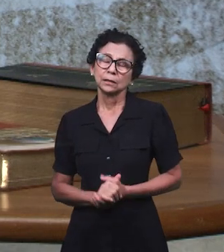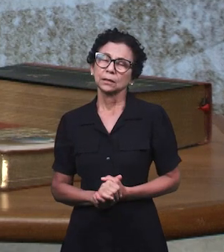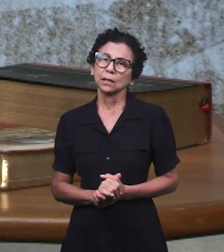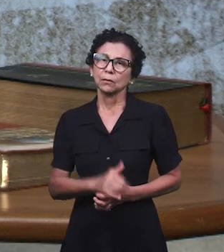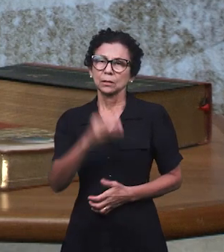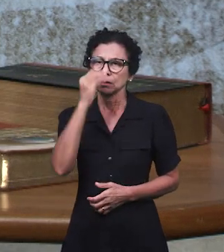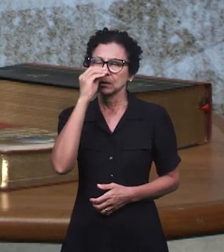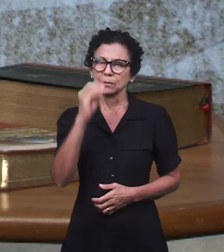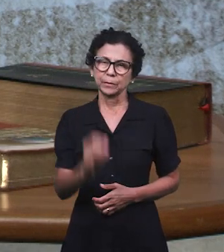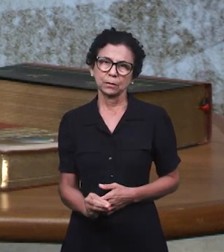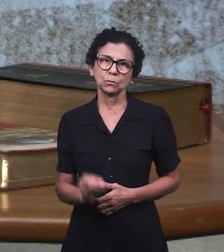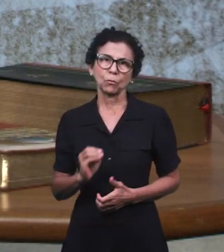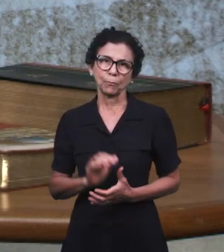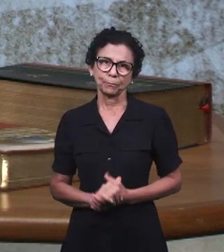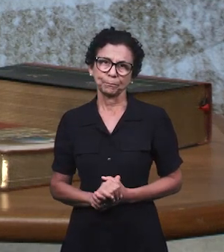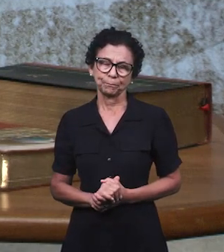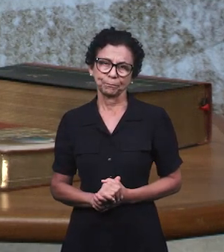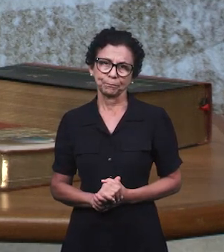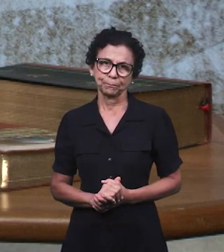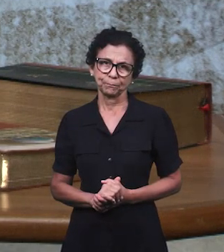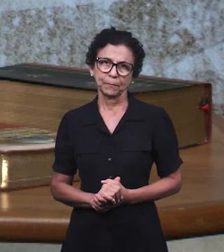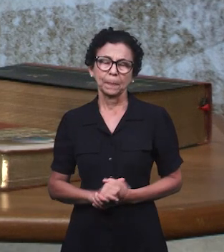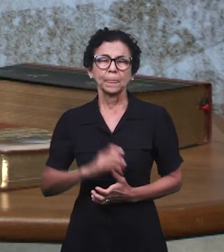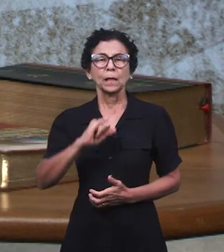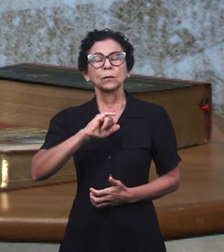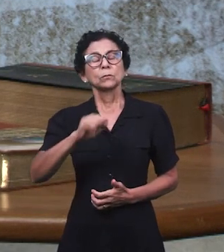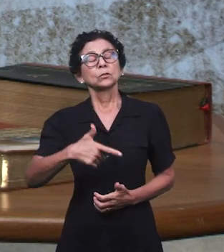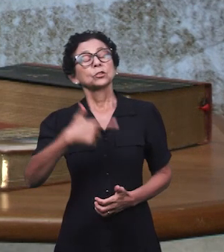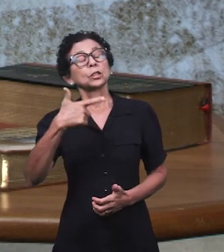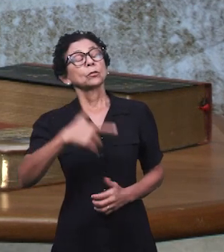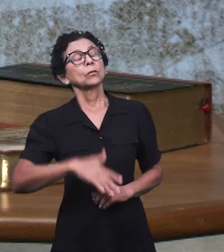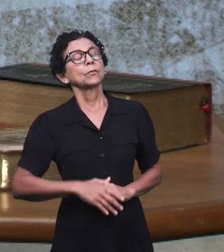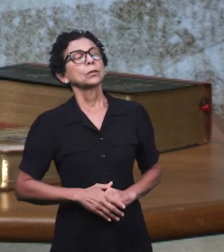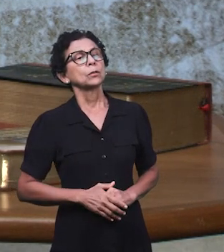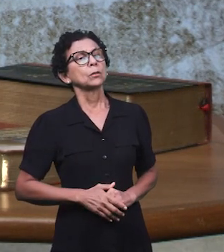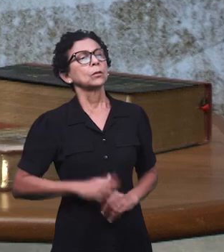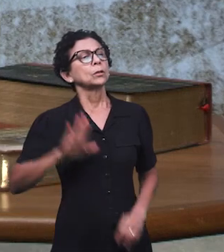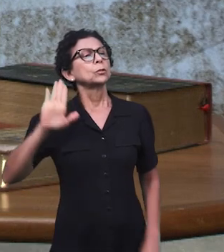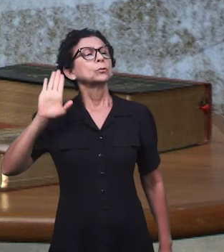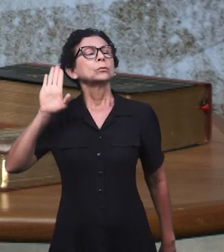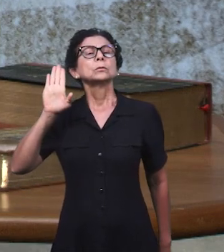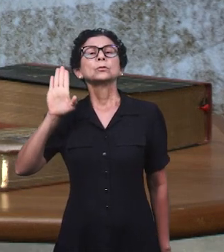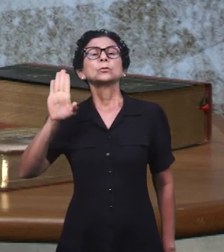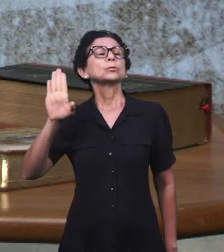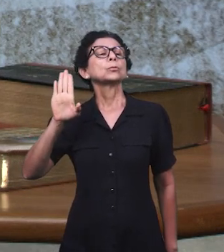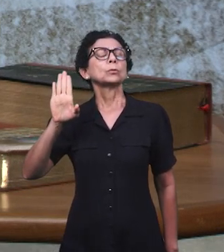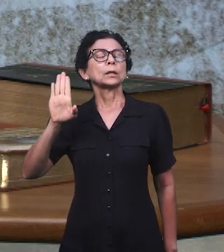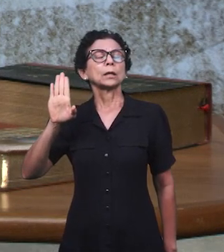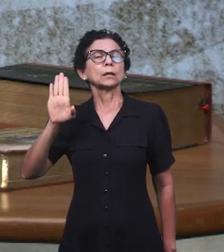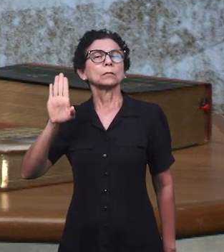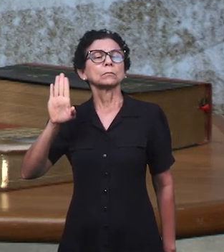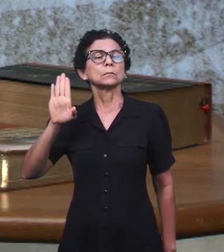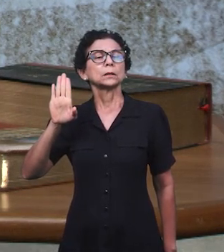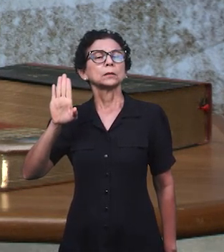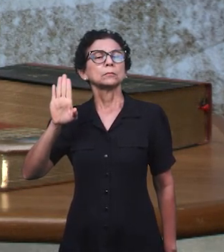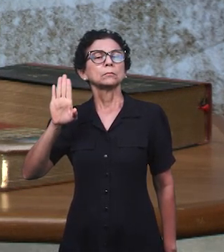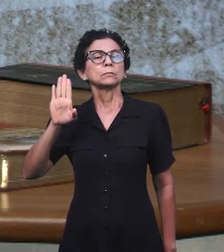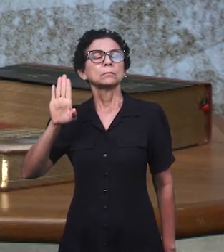primogenitura. Então disse Jacó: jura-me hoje. E jurou-lhe e vendeu a